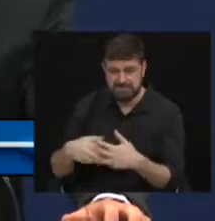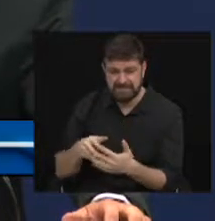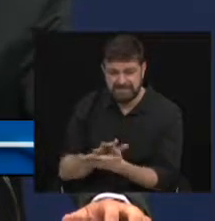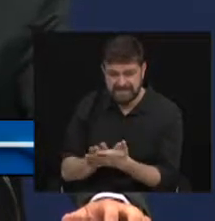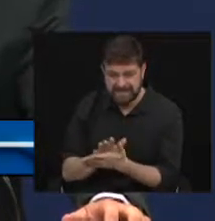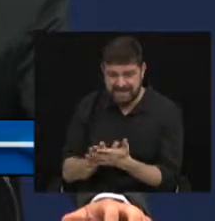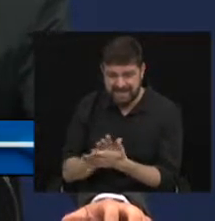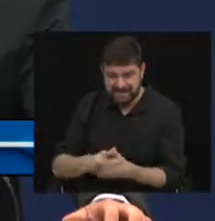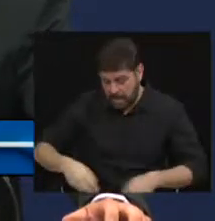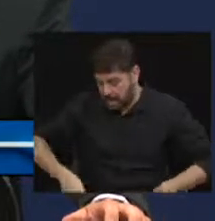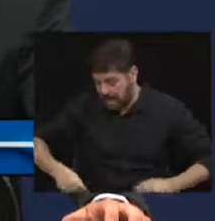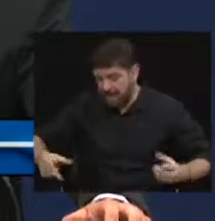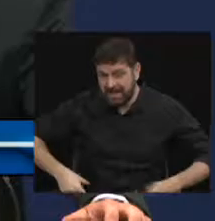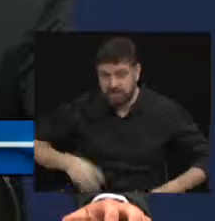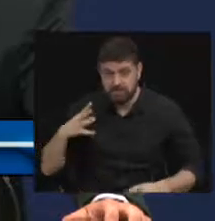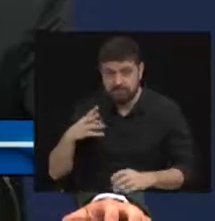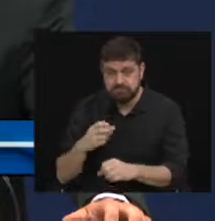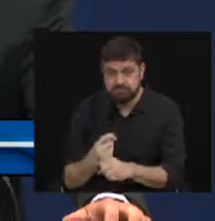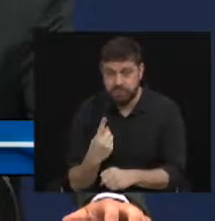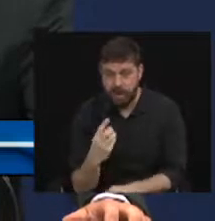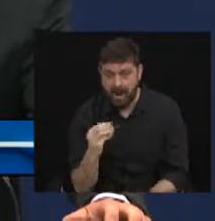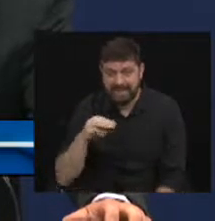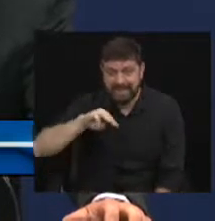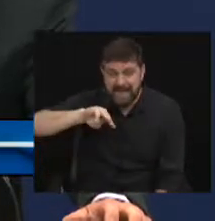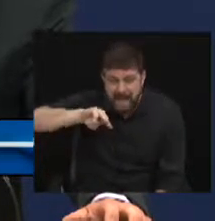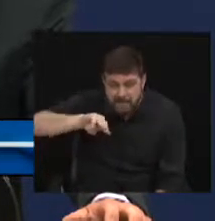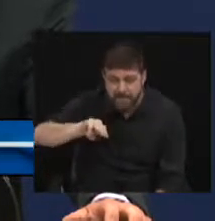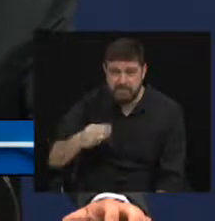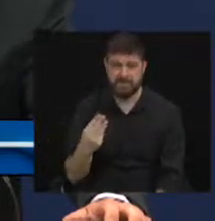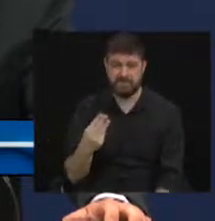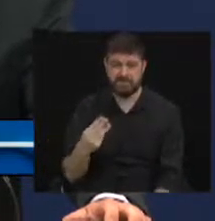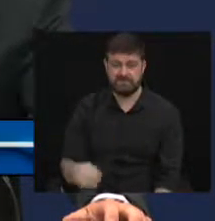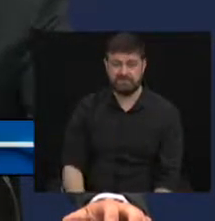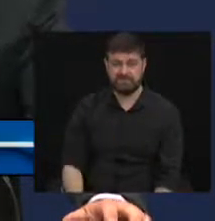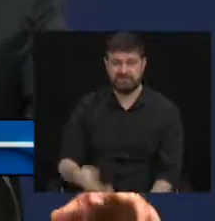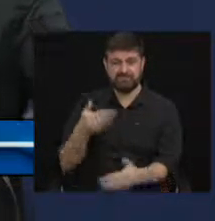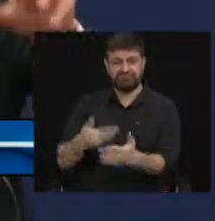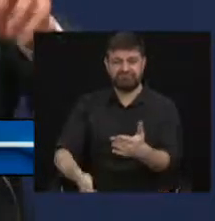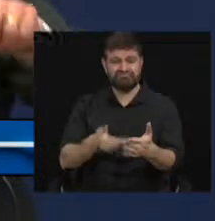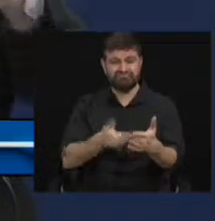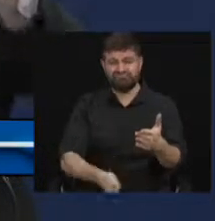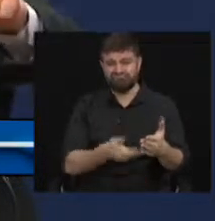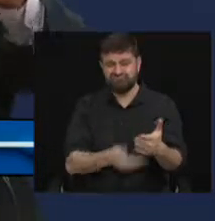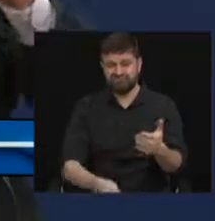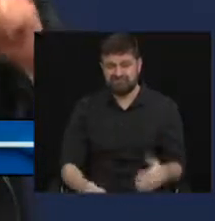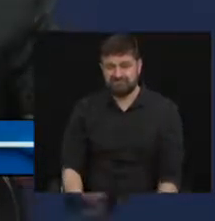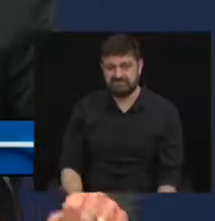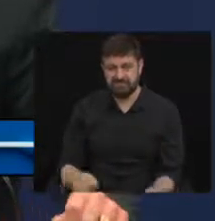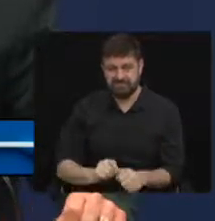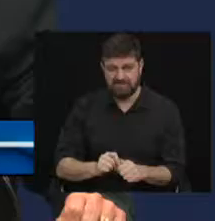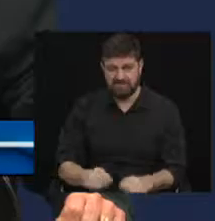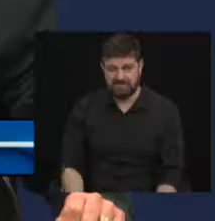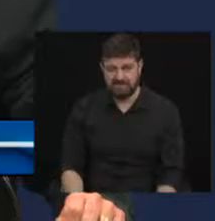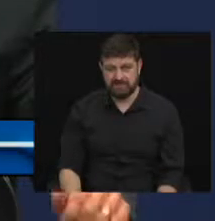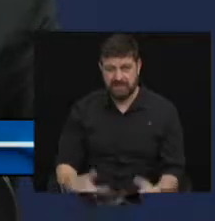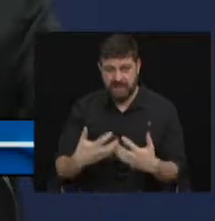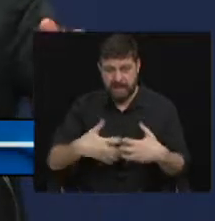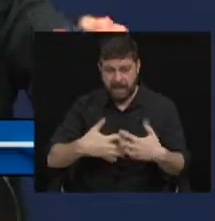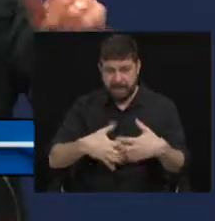aí constatou-se, além de tudo, além de não ter investido os 25%, que aquele